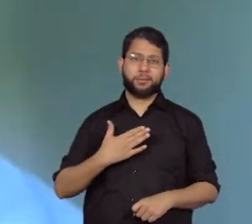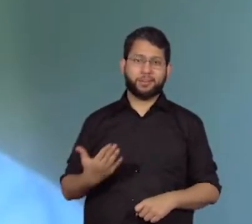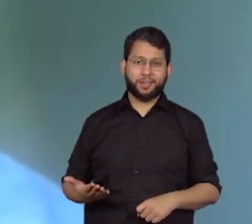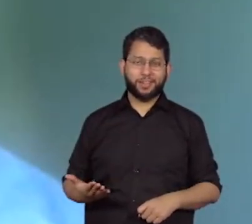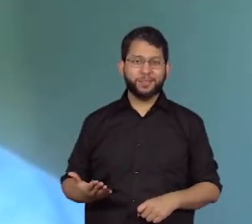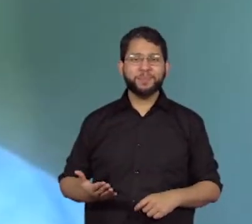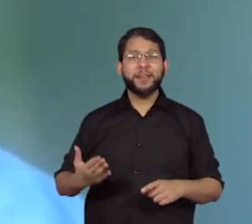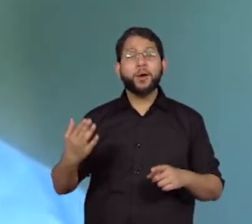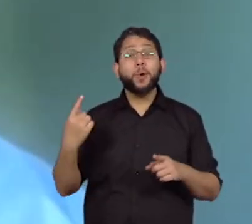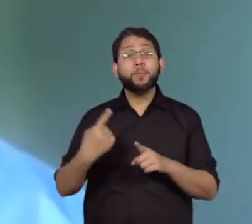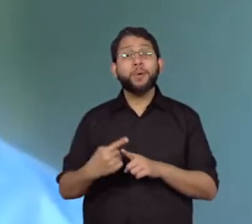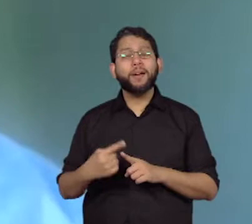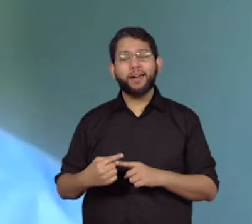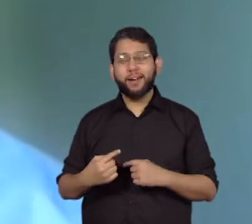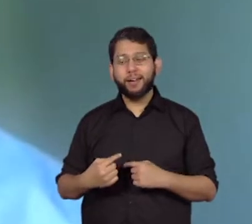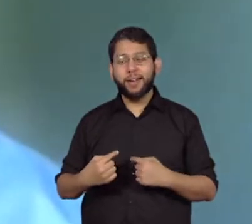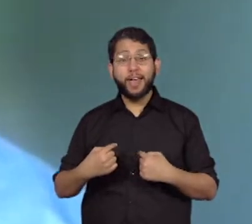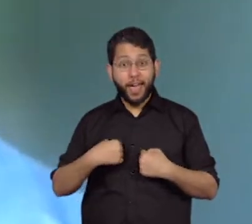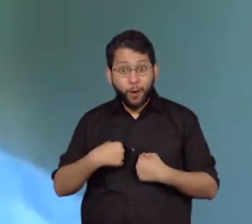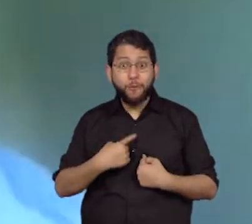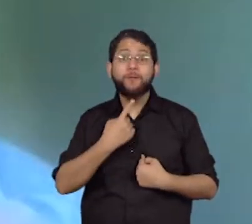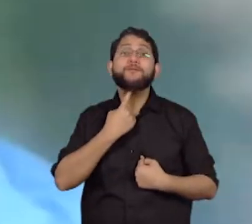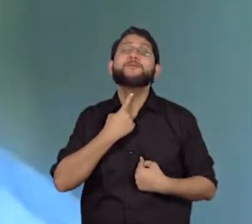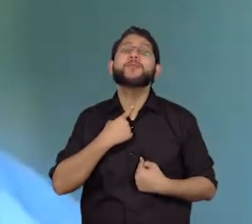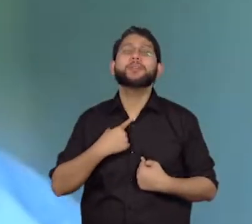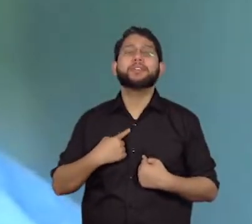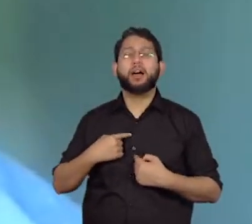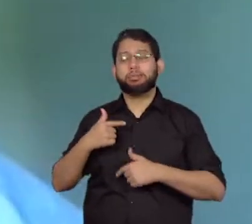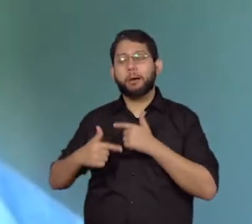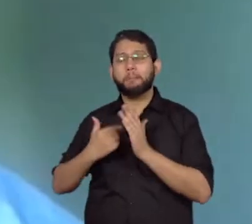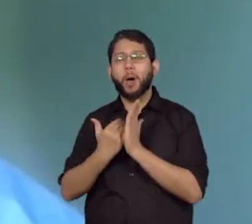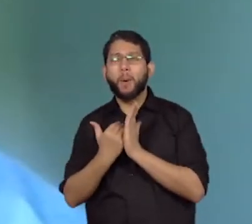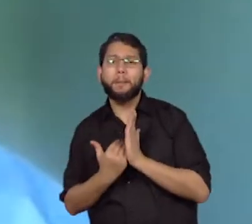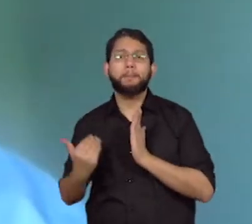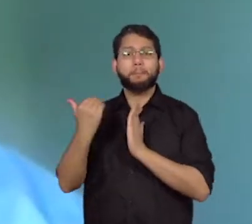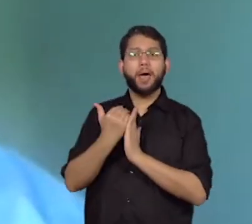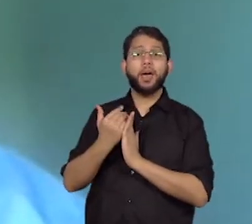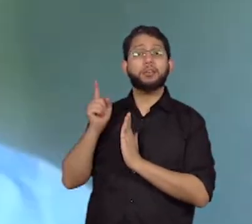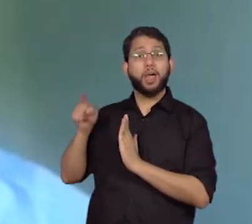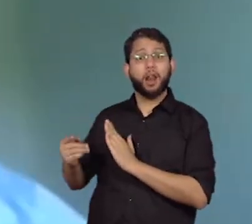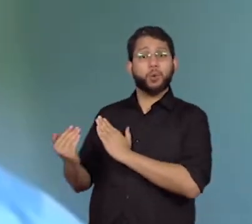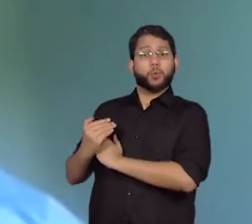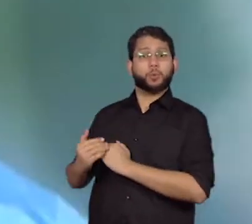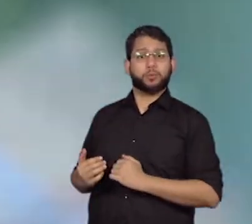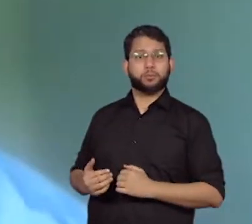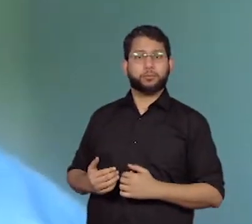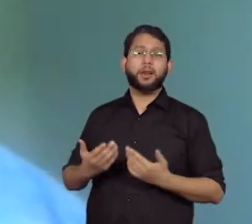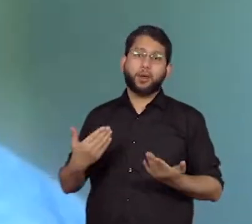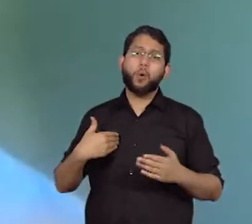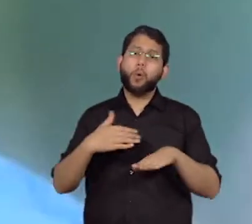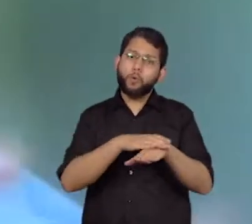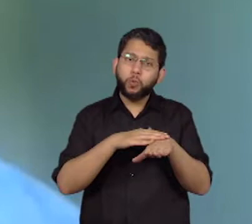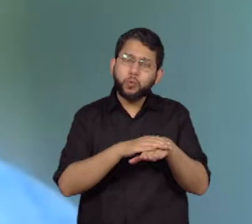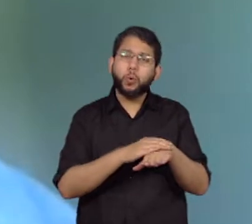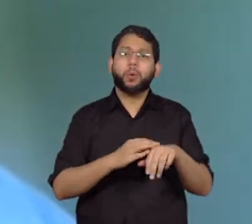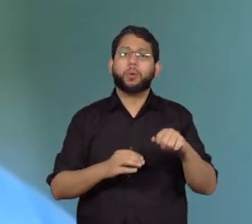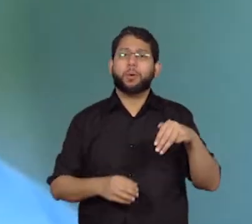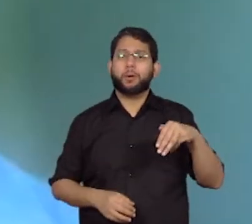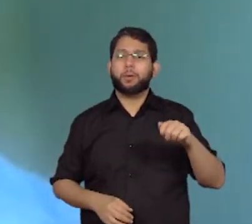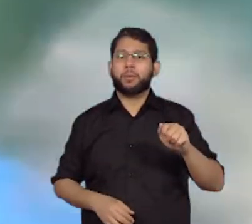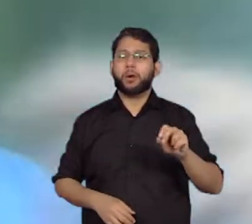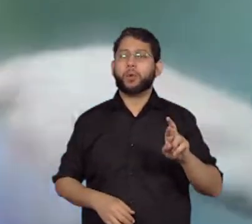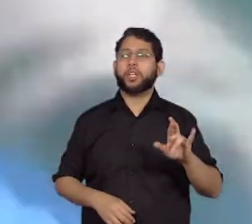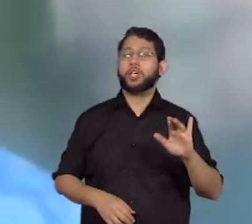grande, preta e quadrada. Essa motivação, essa vontade de ir além do que eu fazia, partiu da Joyce. Aí eu conversei com o Maurício, e dessa conversa